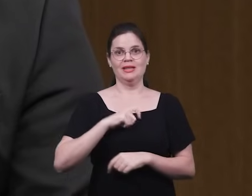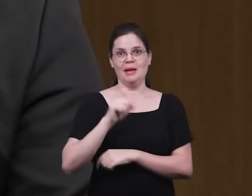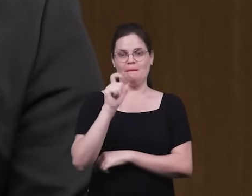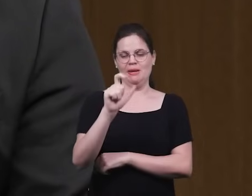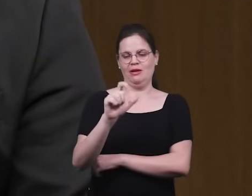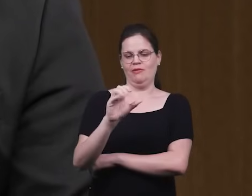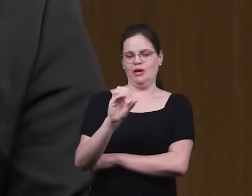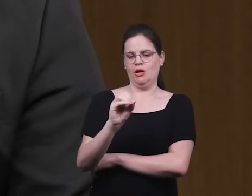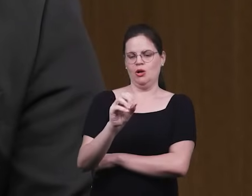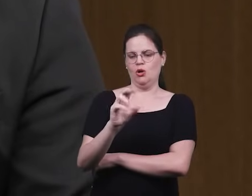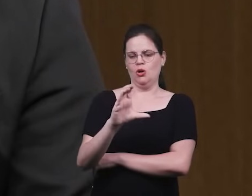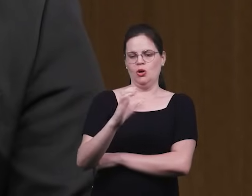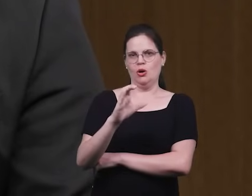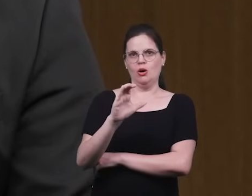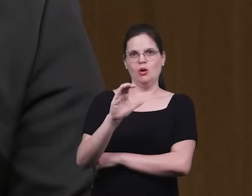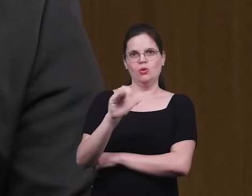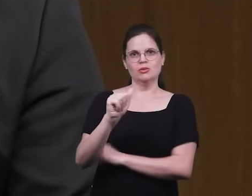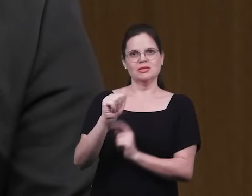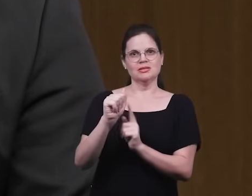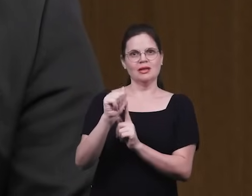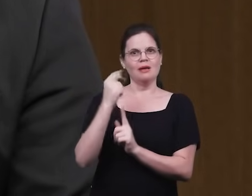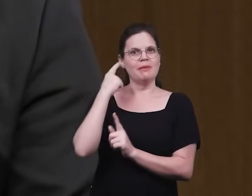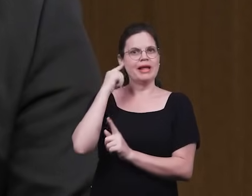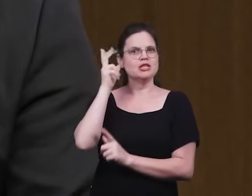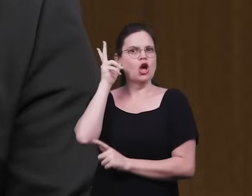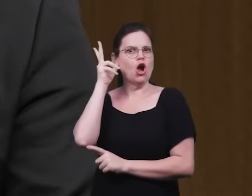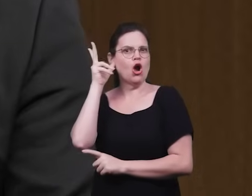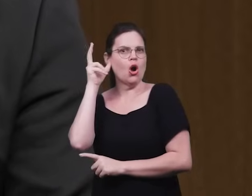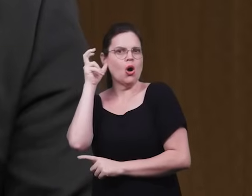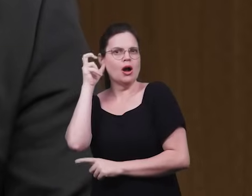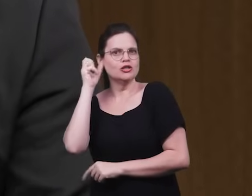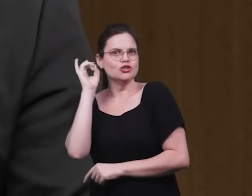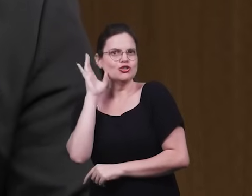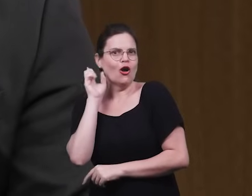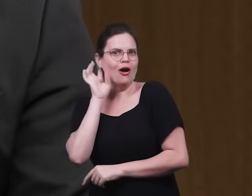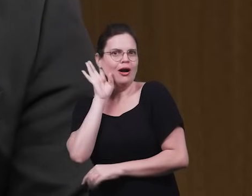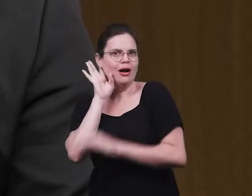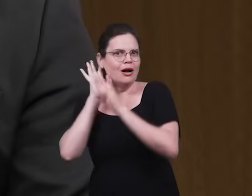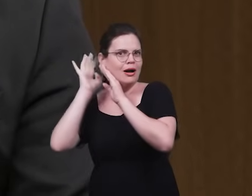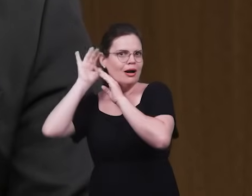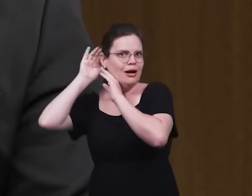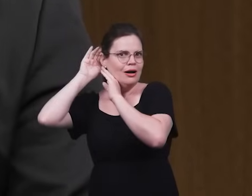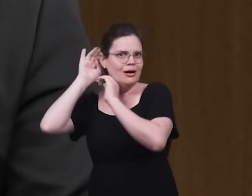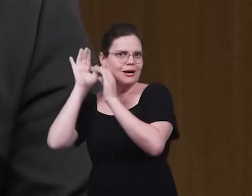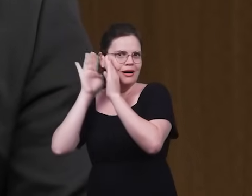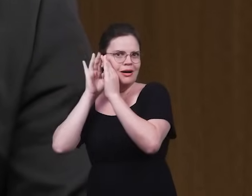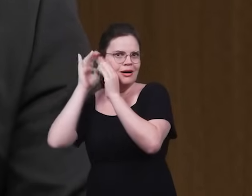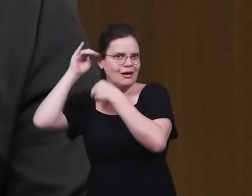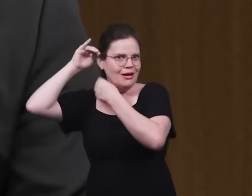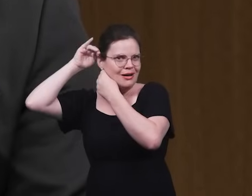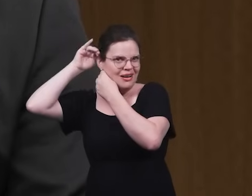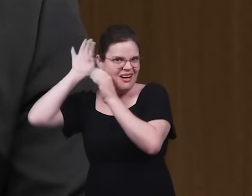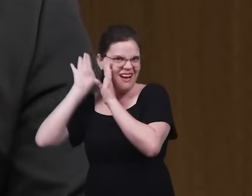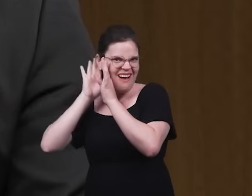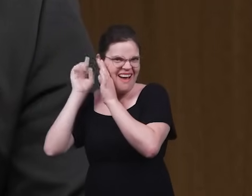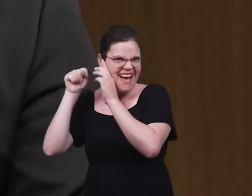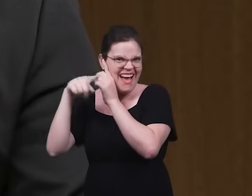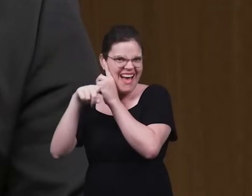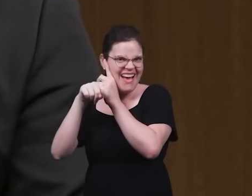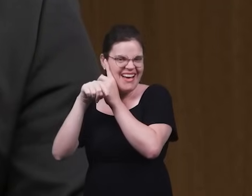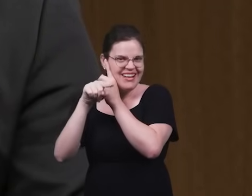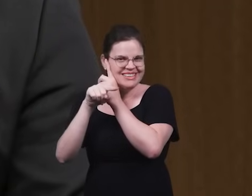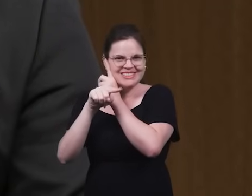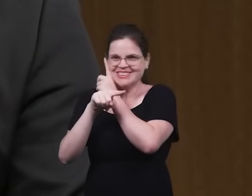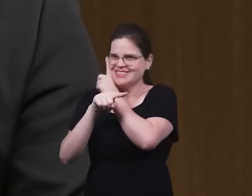ouvir é muito mais do que o sentido dos cinco sentidos né OK e o original da palavra